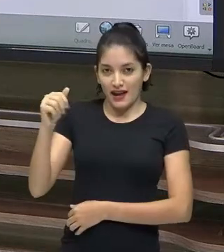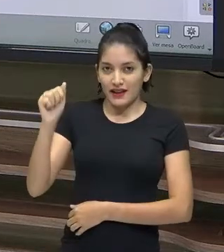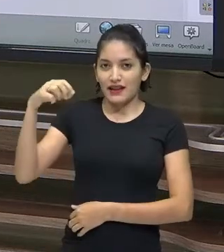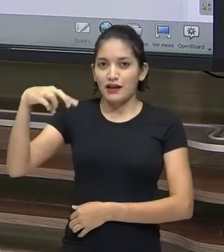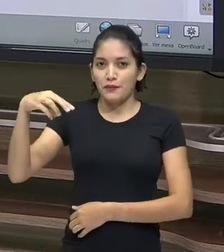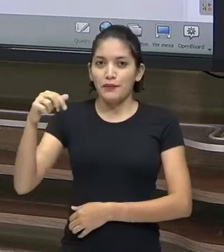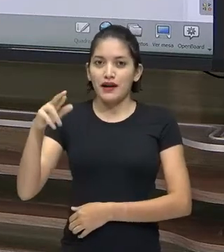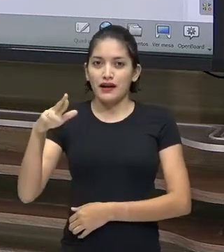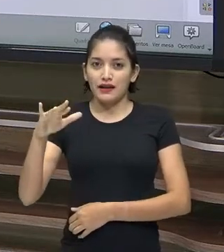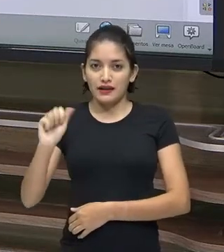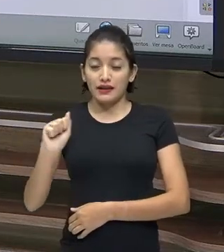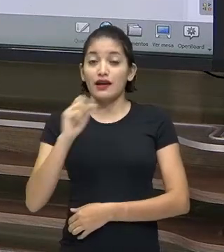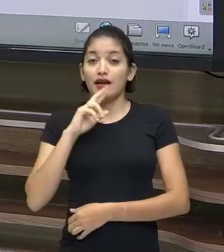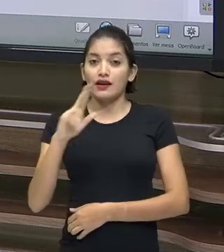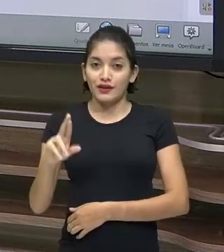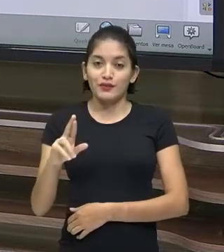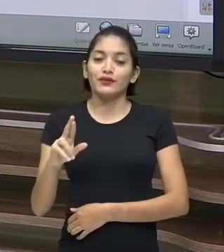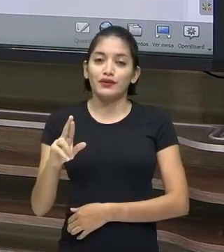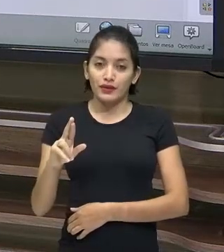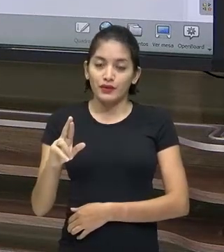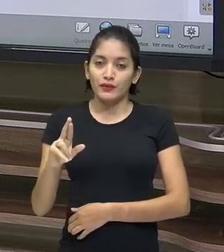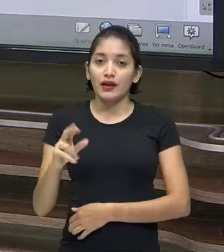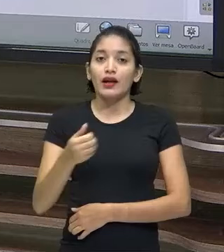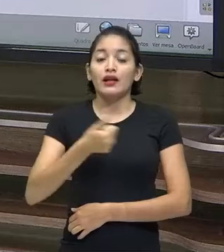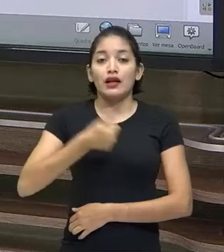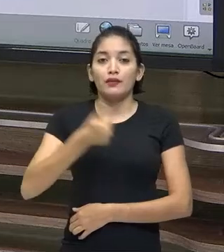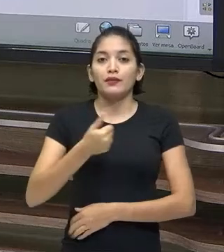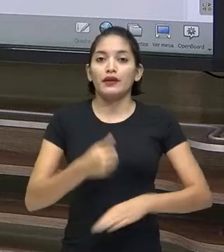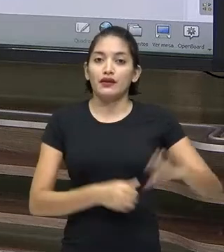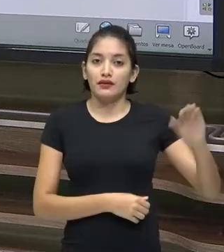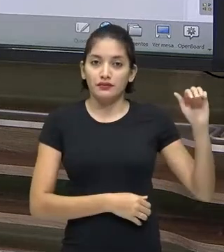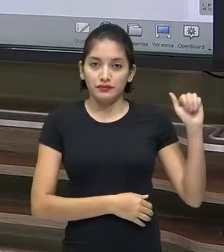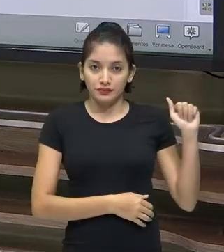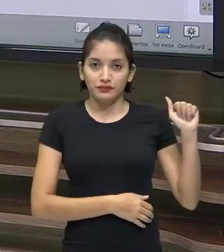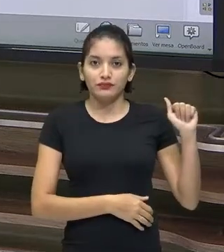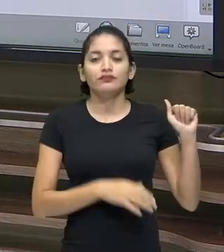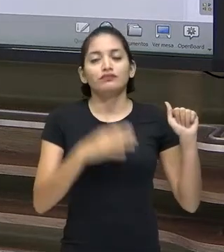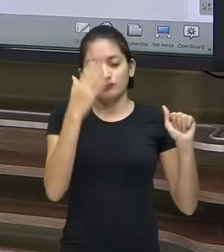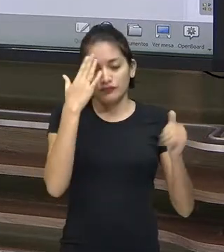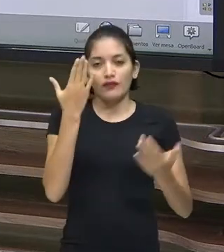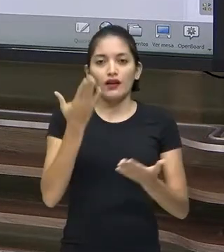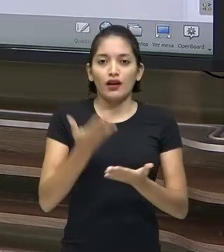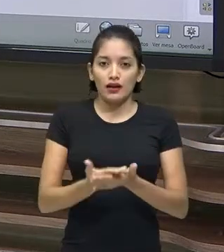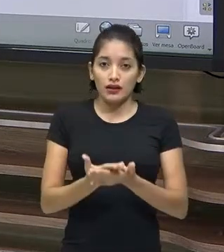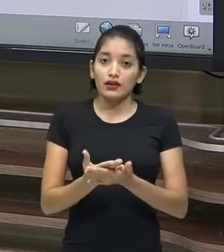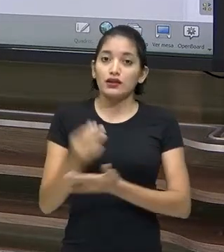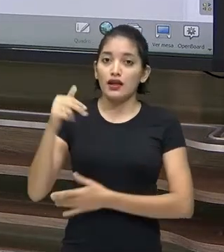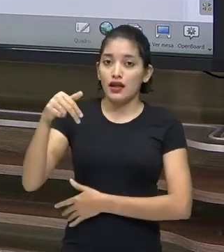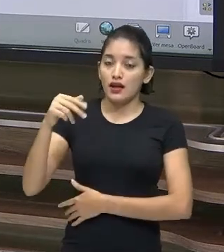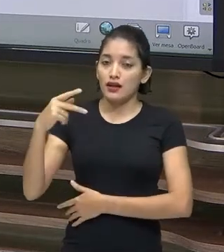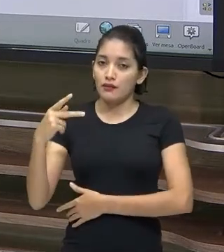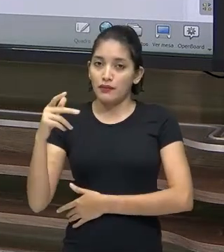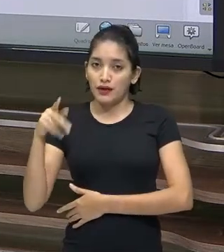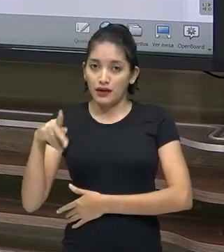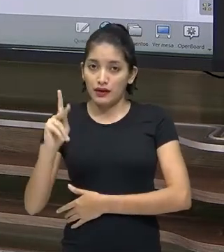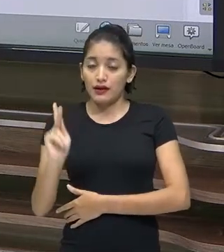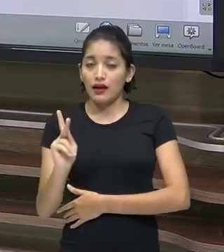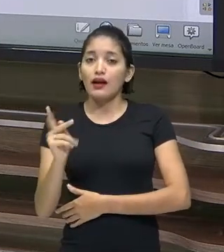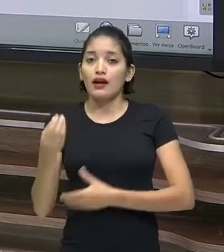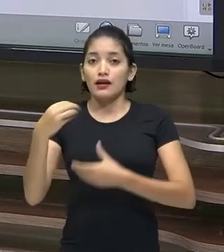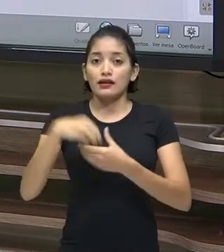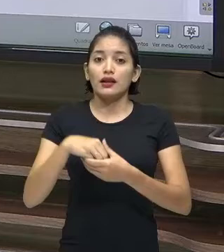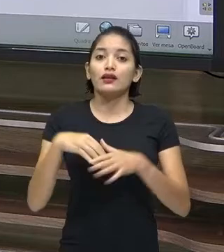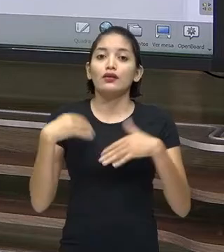Maria. Né? A Ana Maria respondeu aí para a gente na questão 1, a letra A. Ela acredita aí que os símbolos que estão presentes na nossa questão